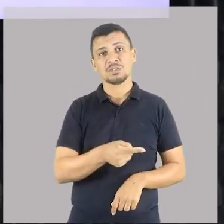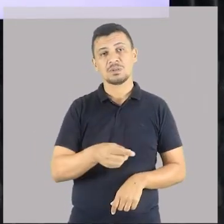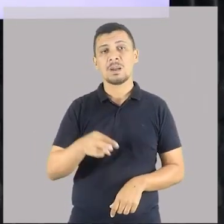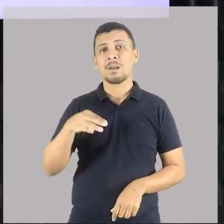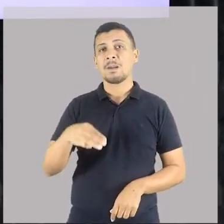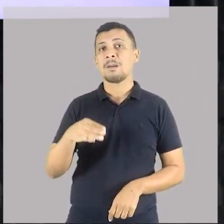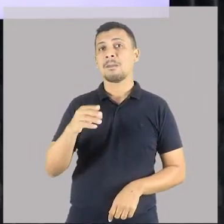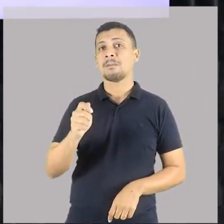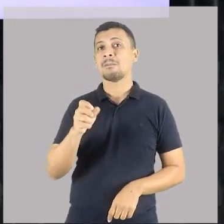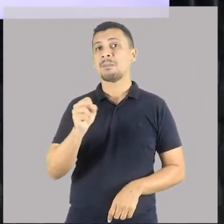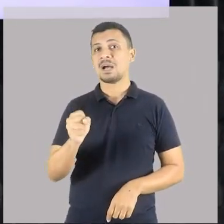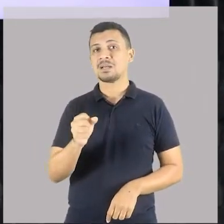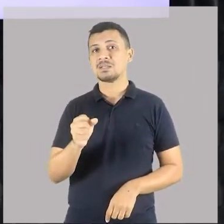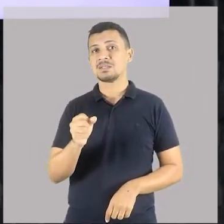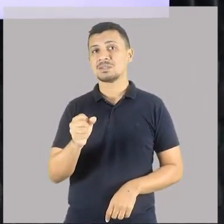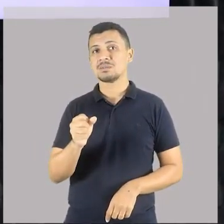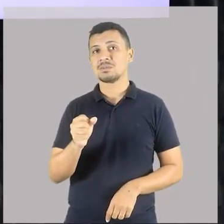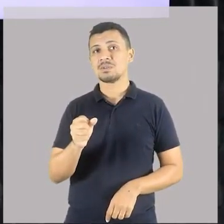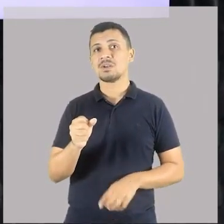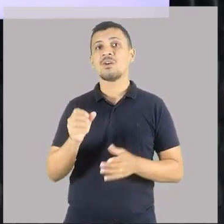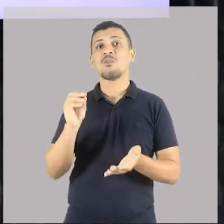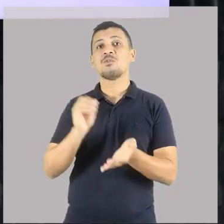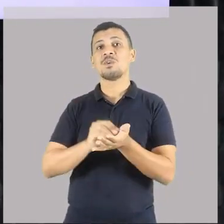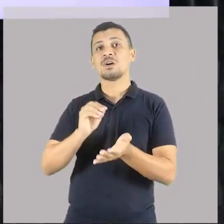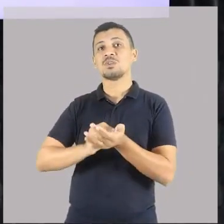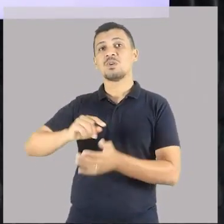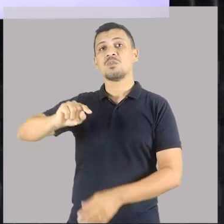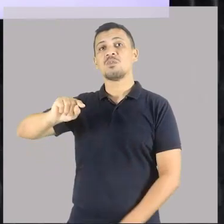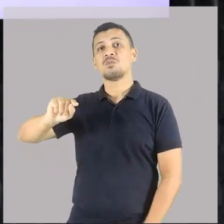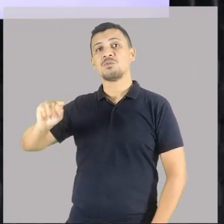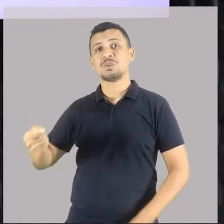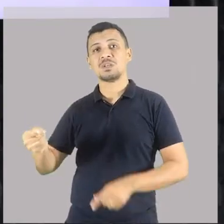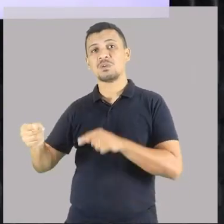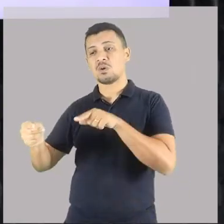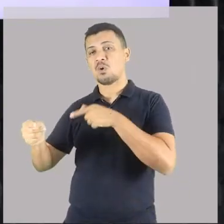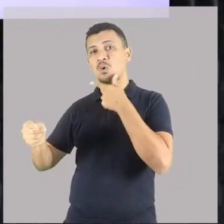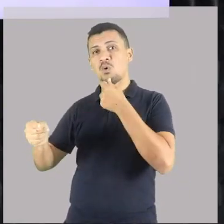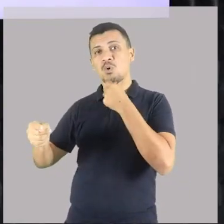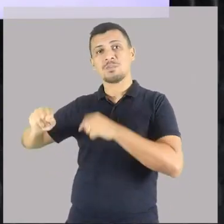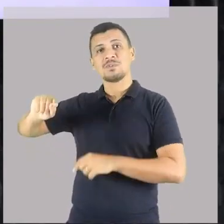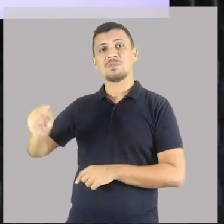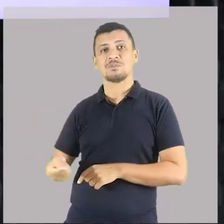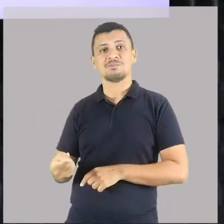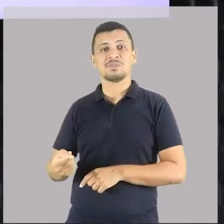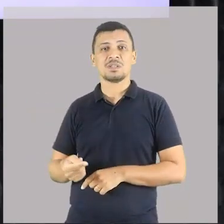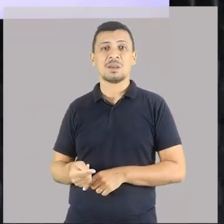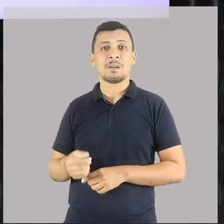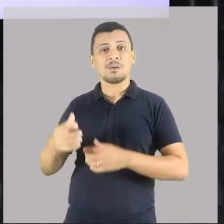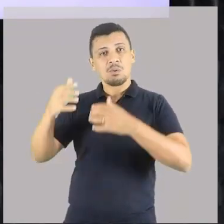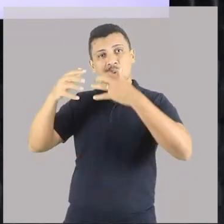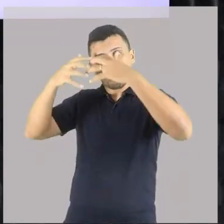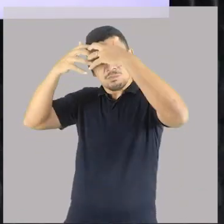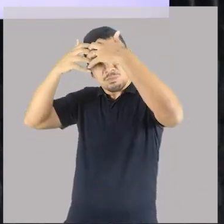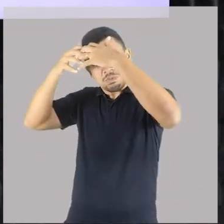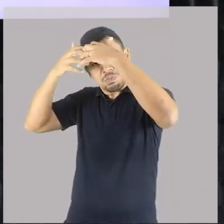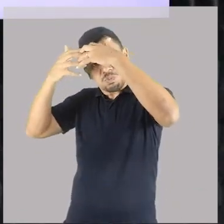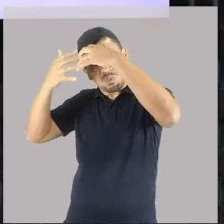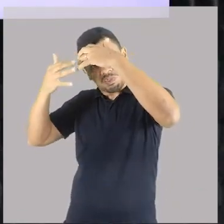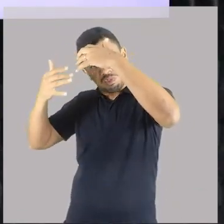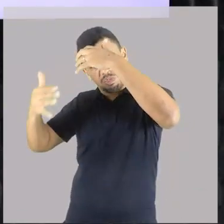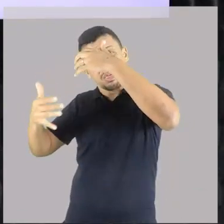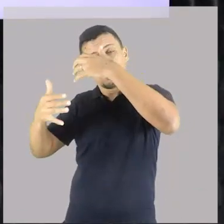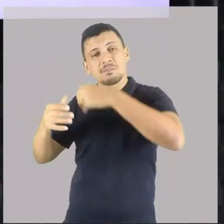homem, aí teria uma vírgula novamente aí depois de homem, vírgula, que chegou a perder massa encefálica, vírgula, olha